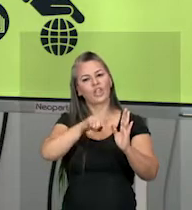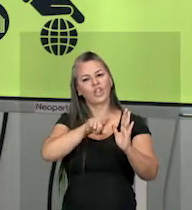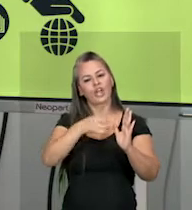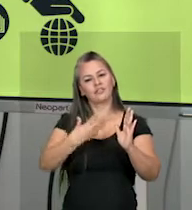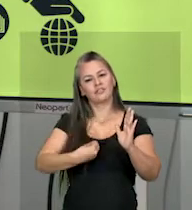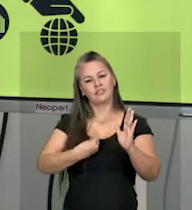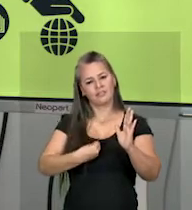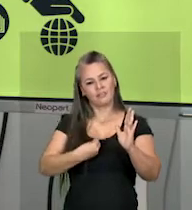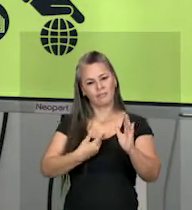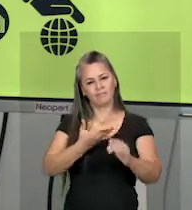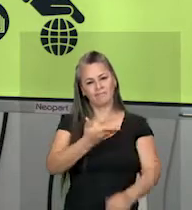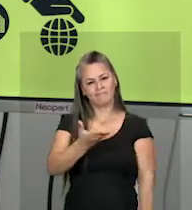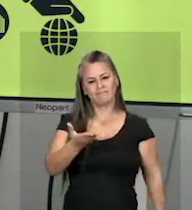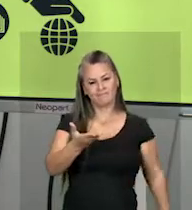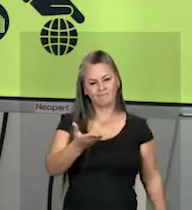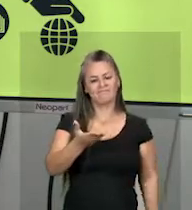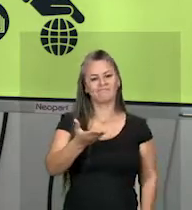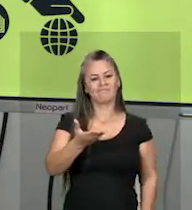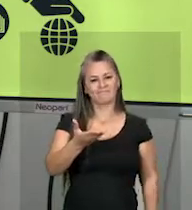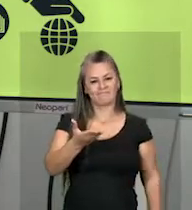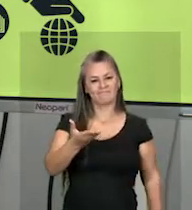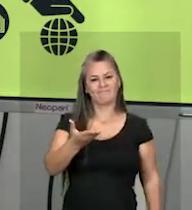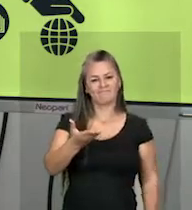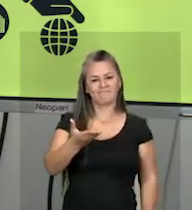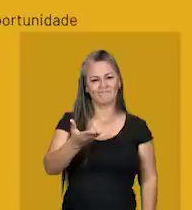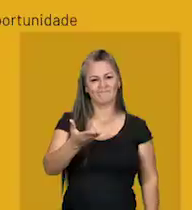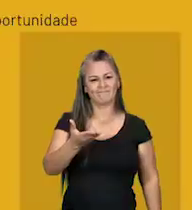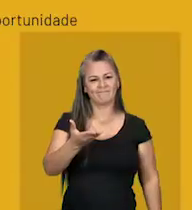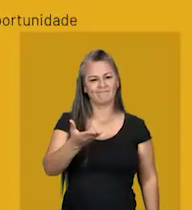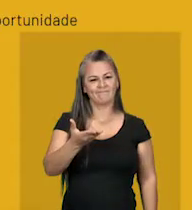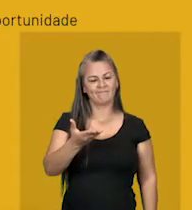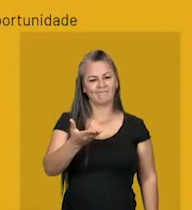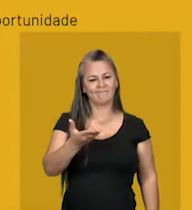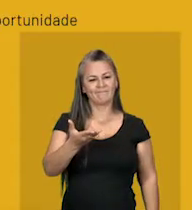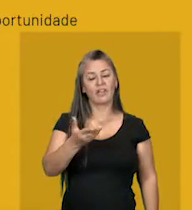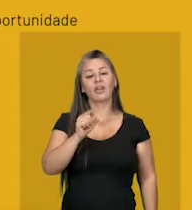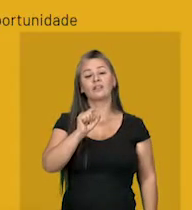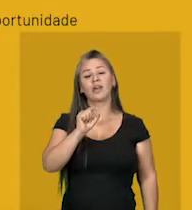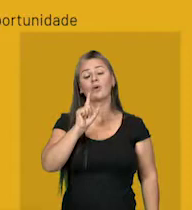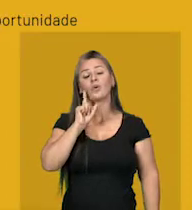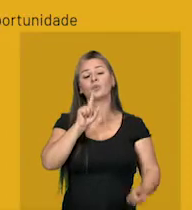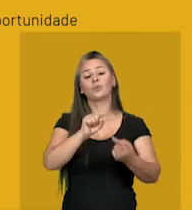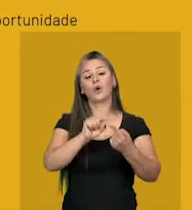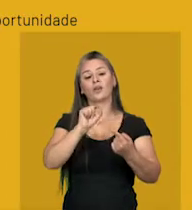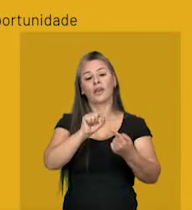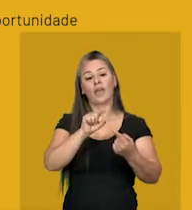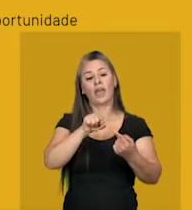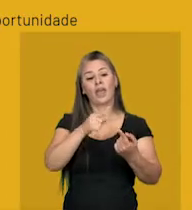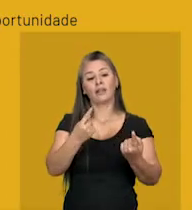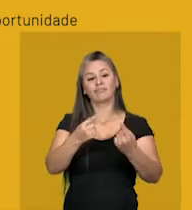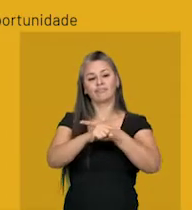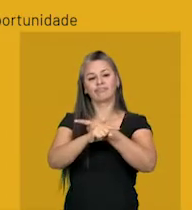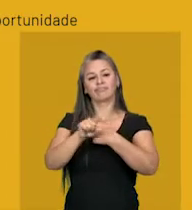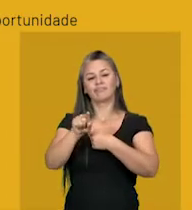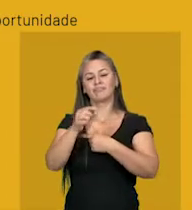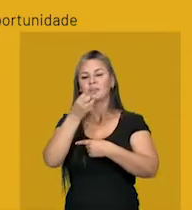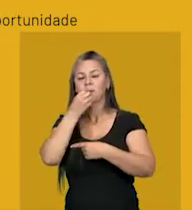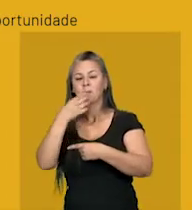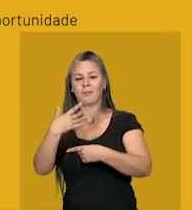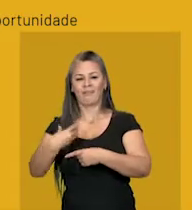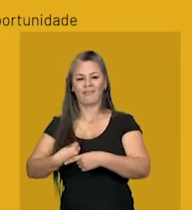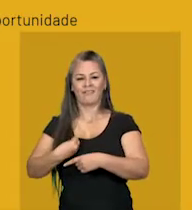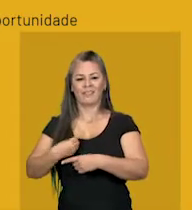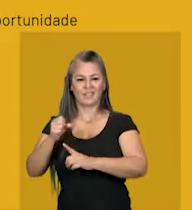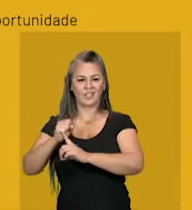numa realidade em que o Estado neoliberal ele tá se colocando cada vez mais. Ele, por sua vez, é uma oposição ao estado de bem-estar social, né?